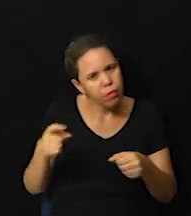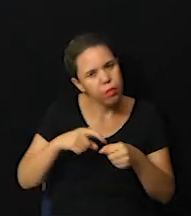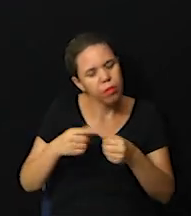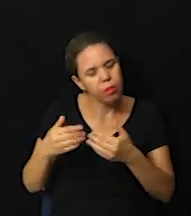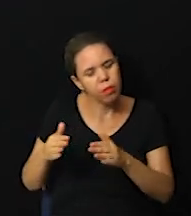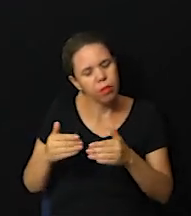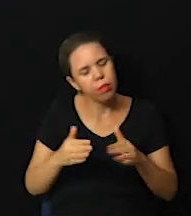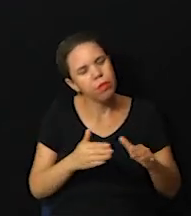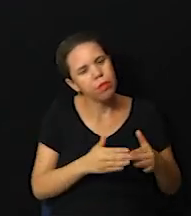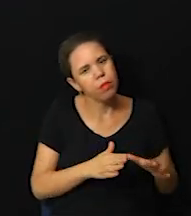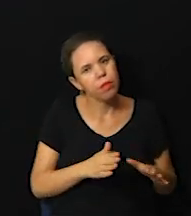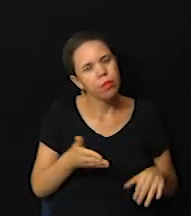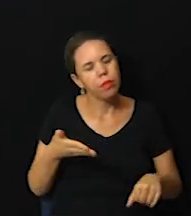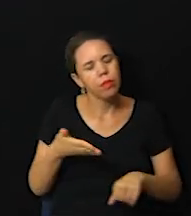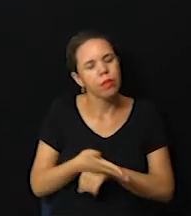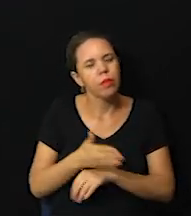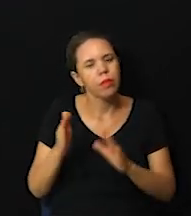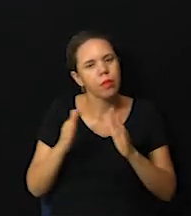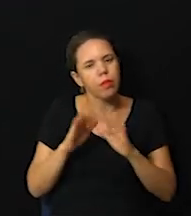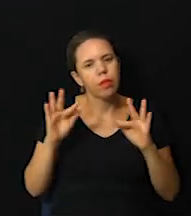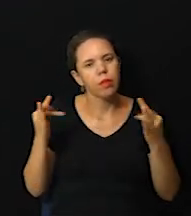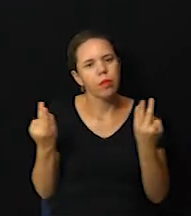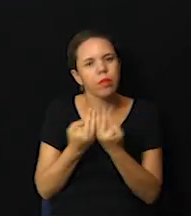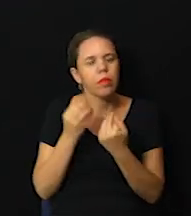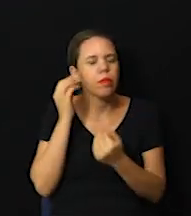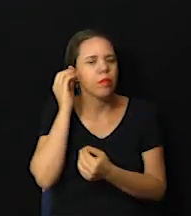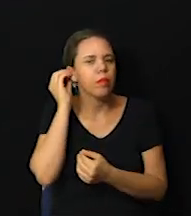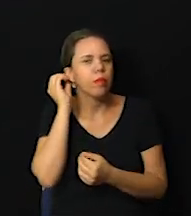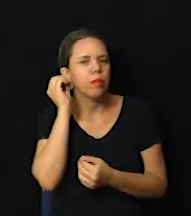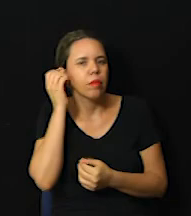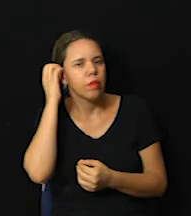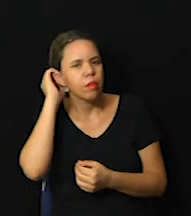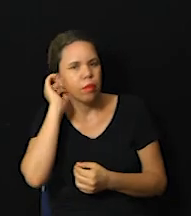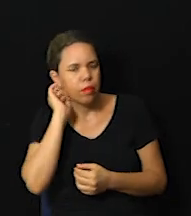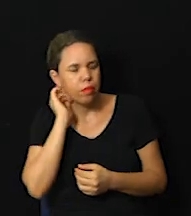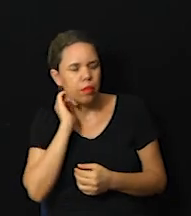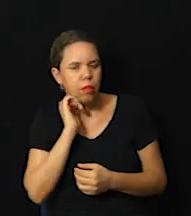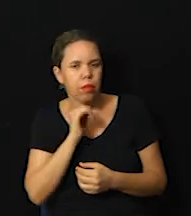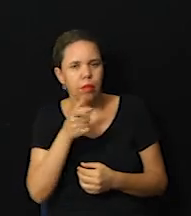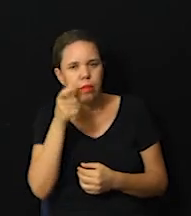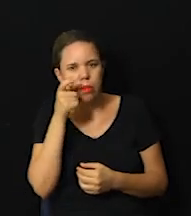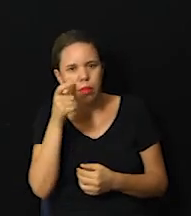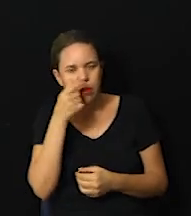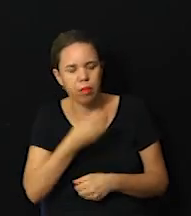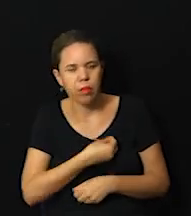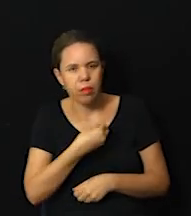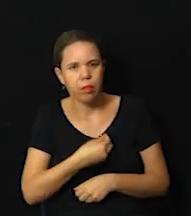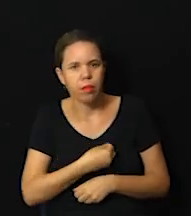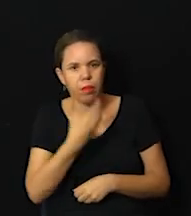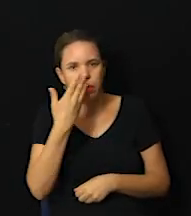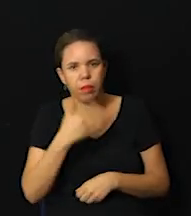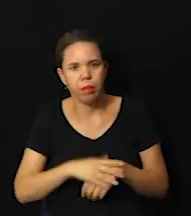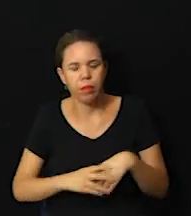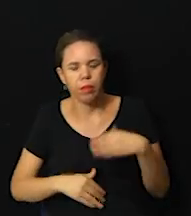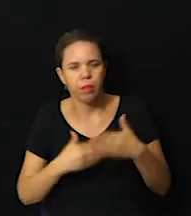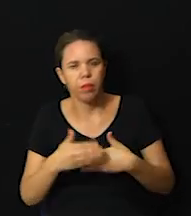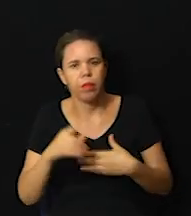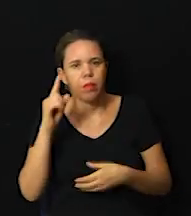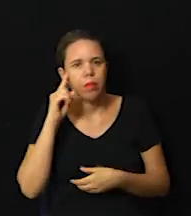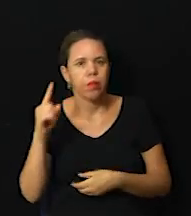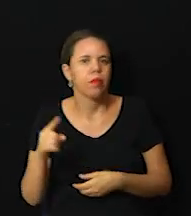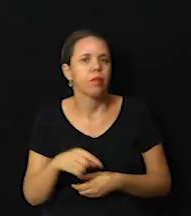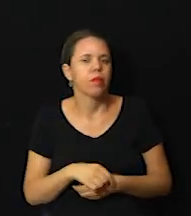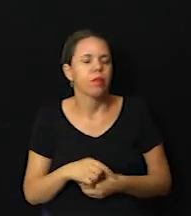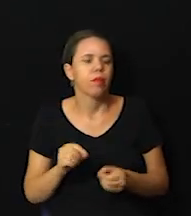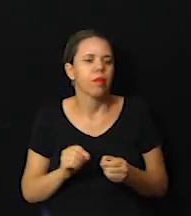retornando. Ela faz visita, né, à casa das famílias, vê um pouquinho da vida, né, do dia a dia deles, como